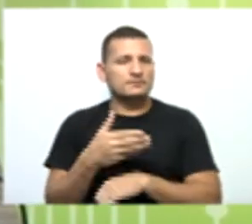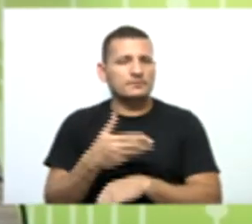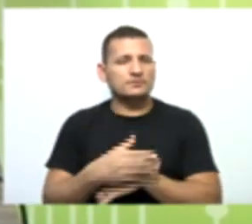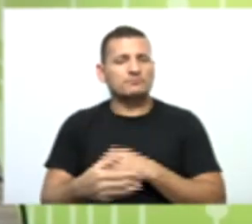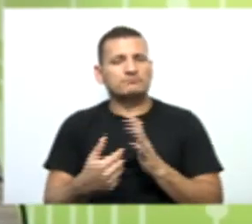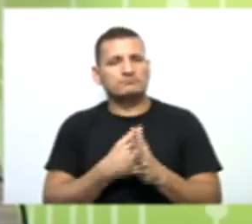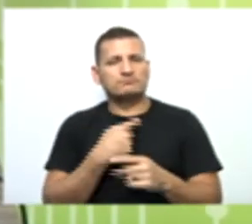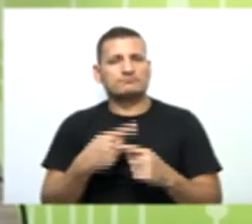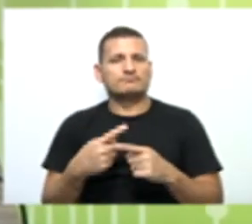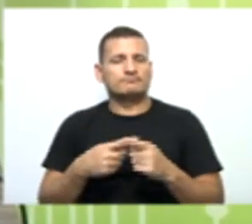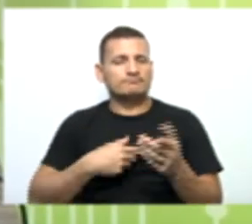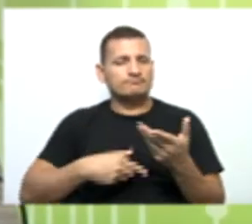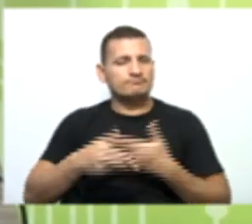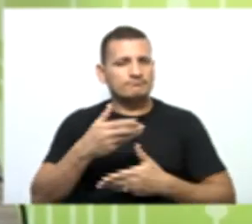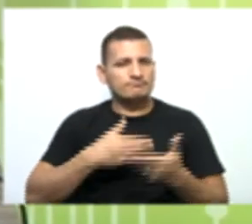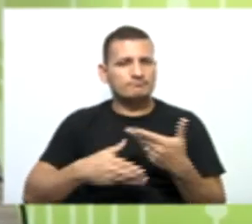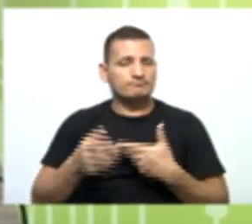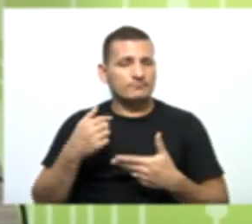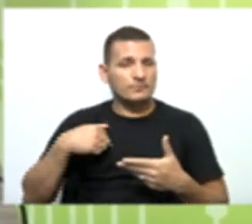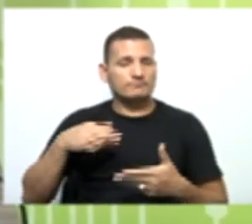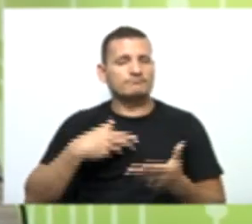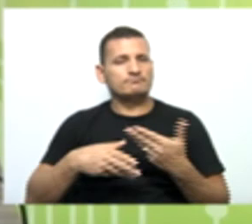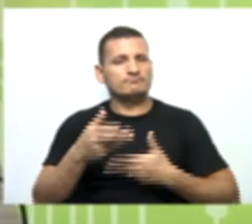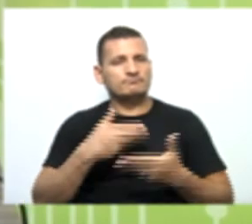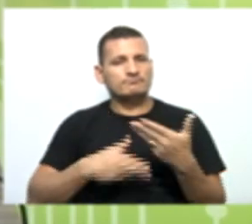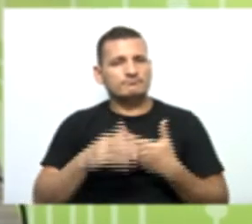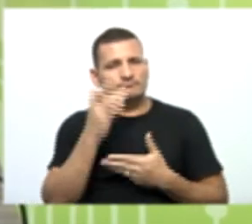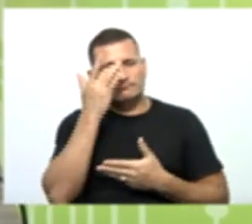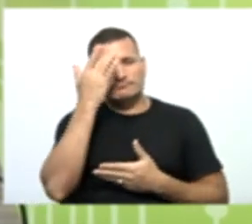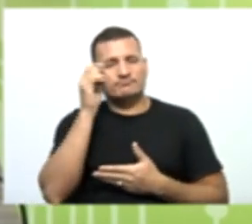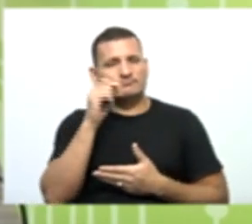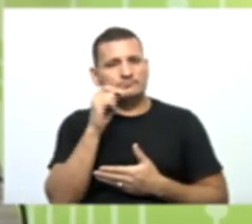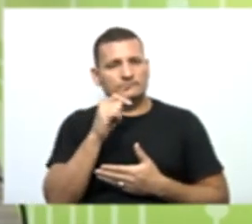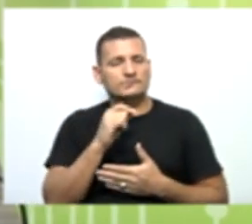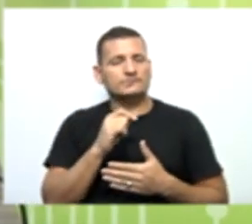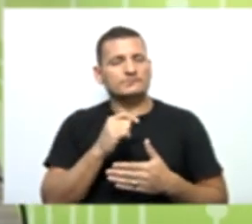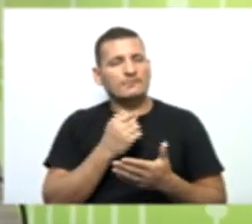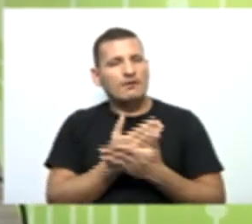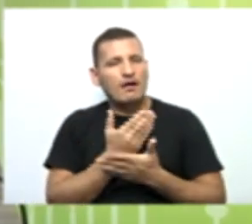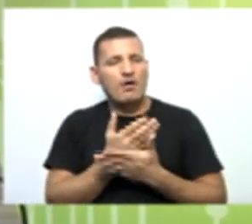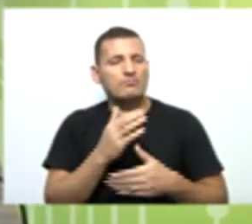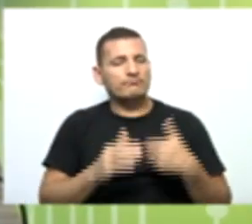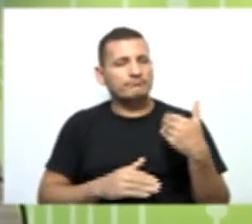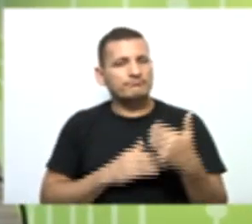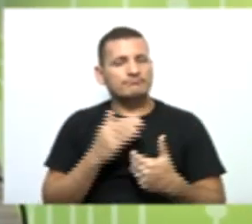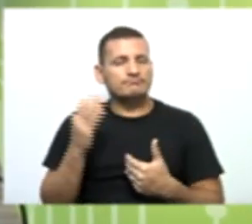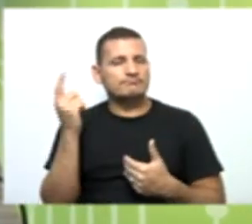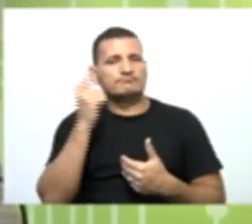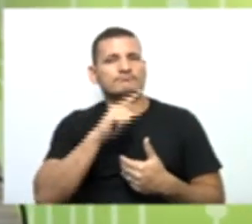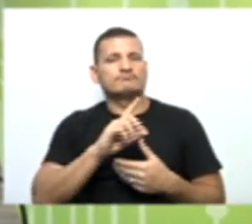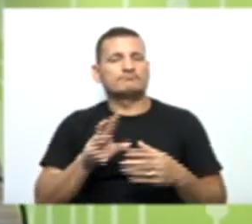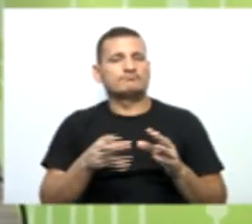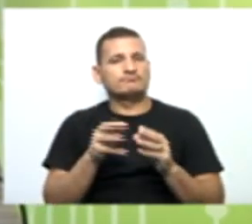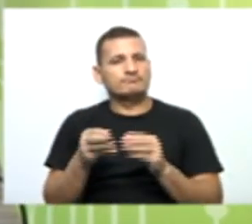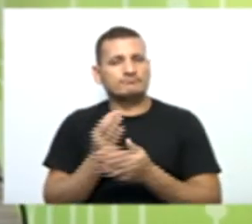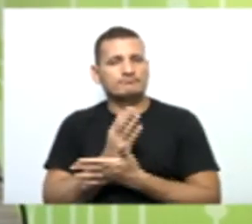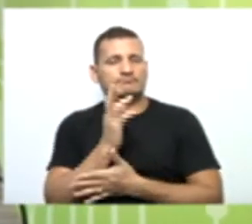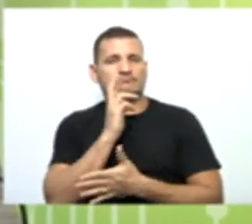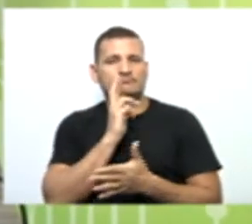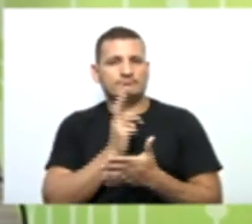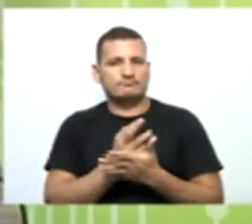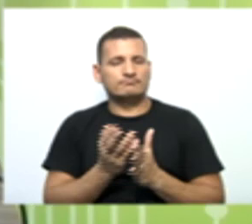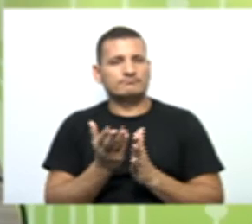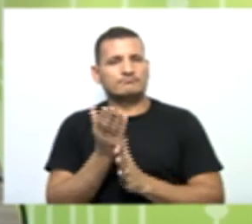essa interação que nós temos com você facilita o desenrolar da aula, certo? A gente consegue complementar algumas respostas, alguns conceitos,